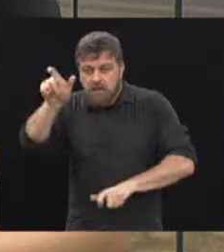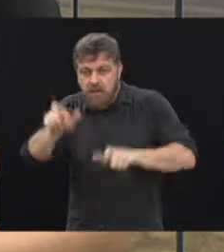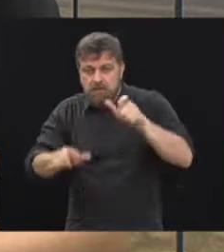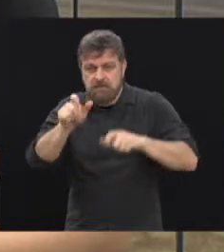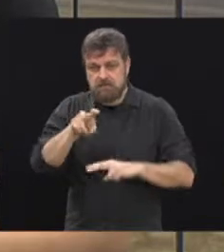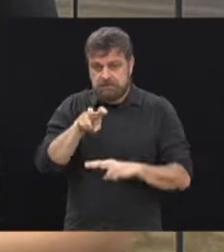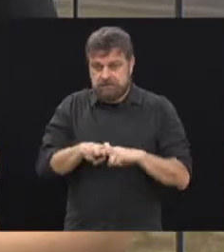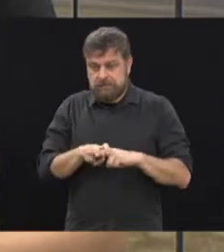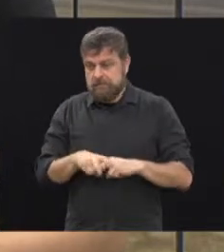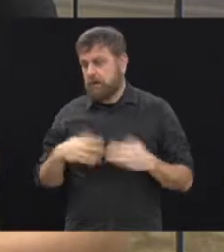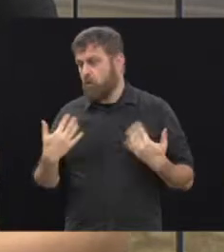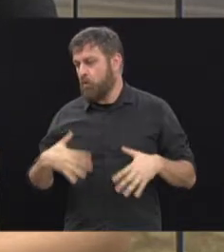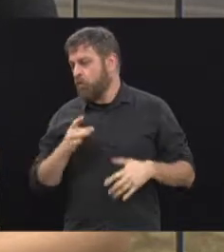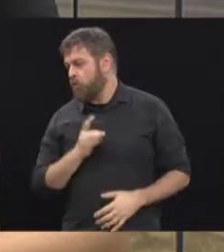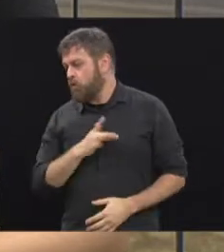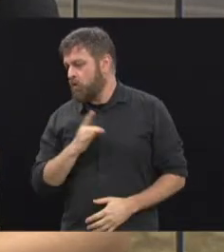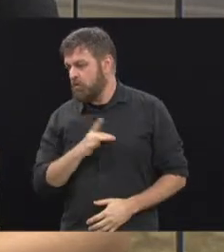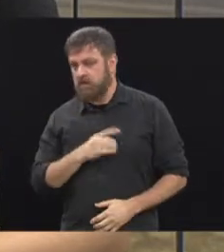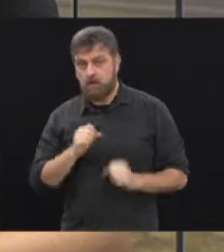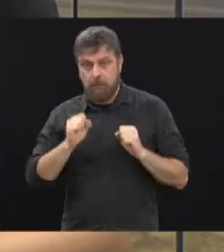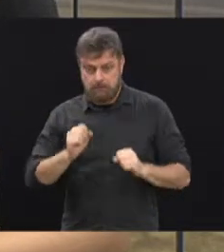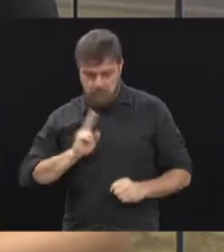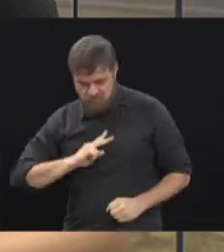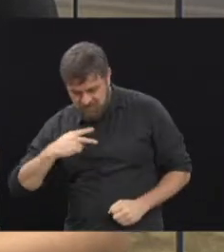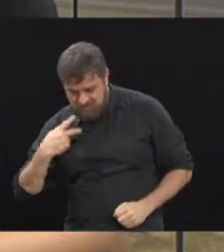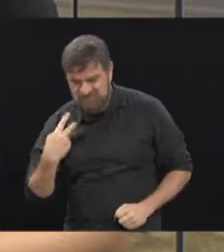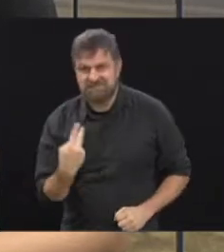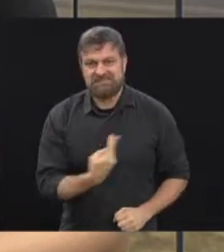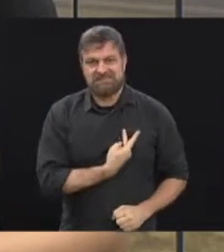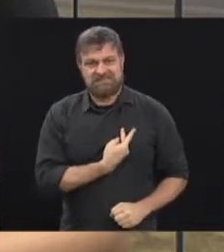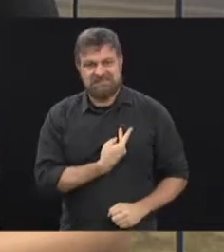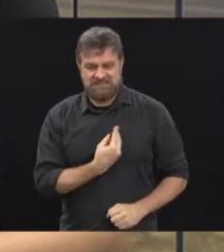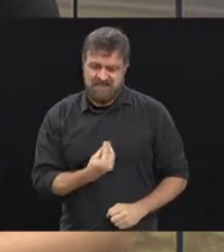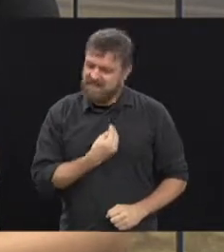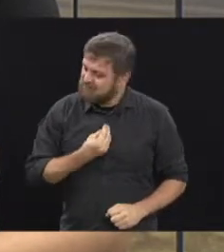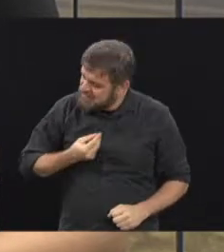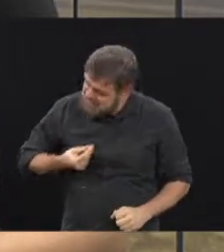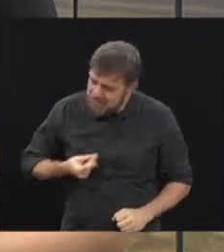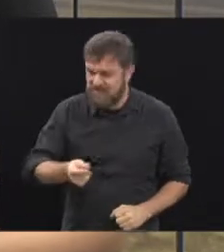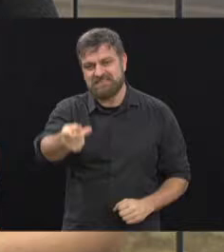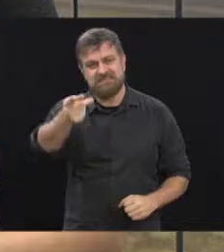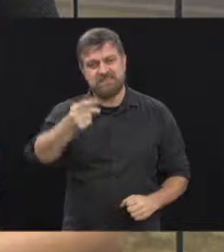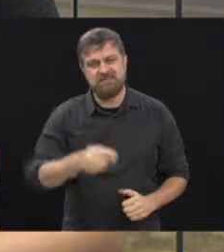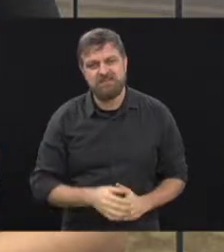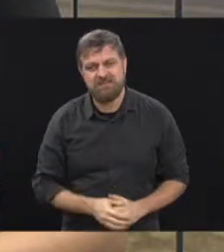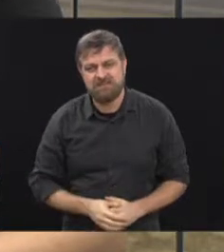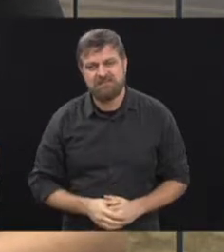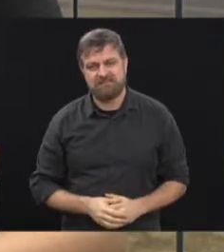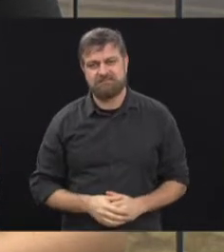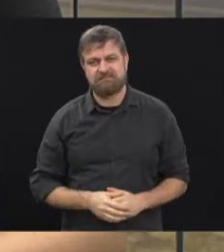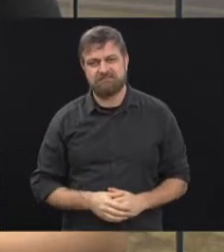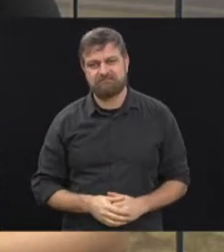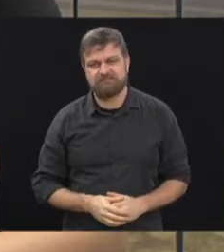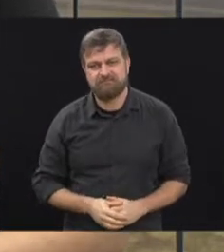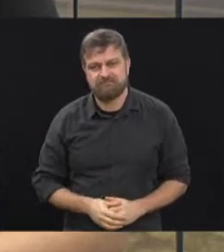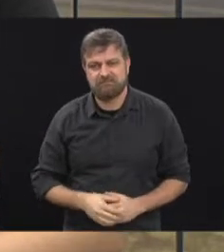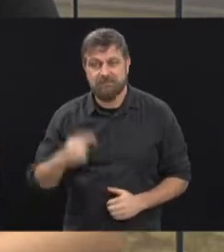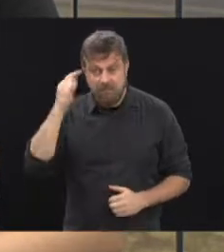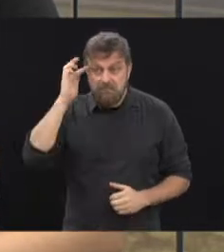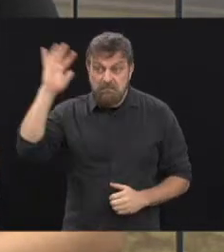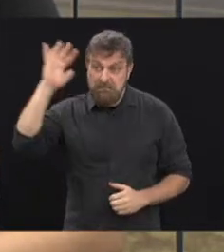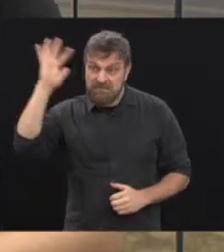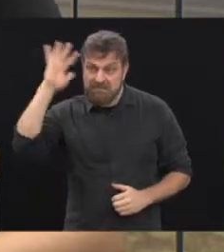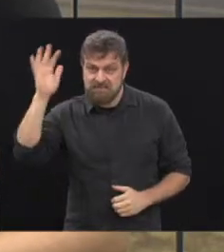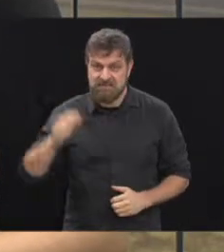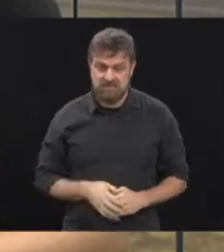muita gente que está aí sentado com medo pode ter uma transformação que vai mudar a vida toda dele e